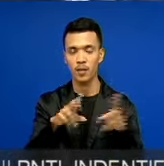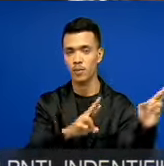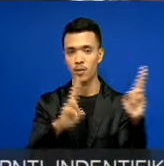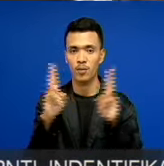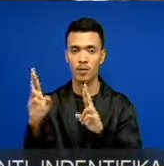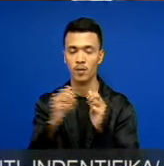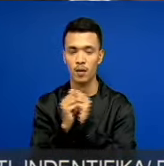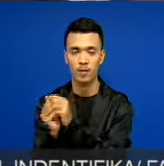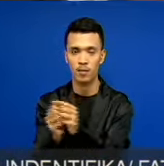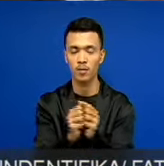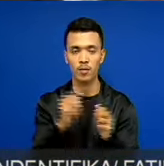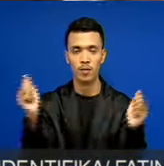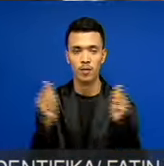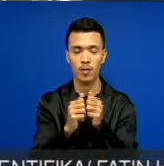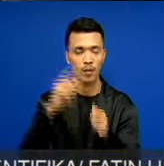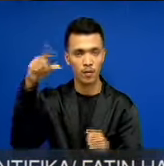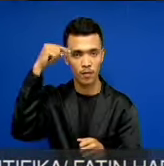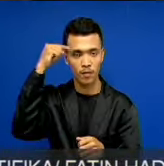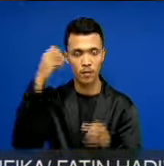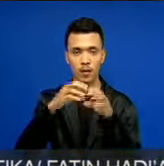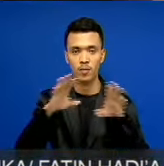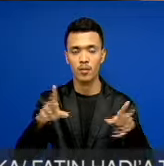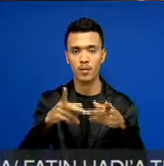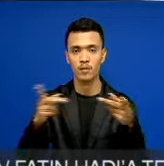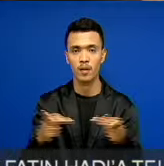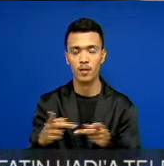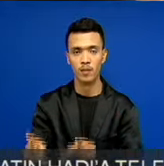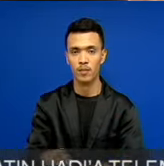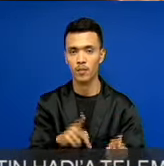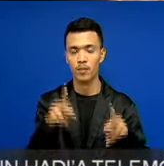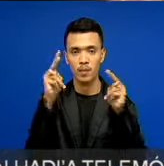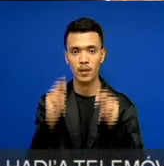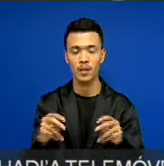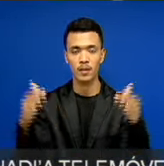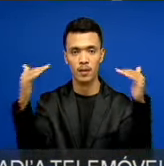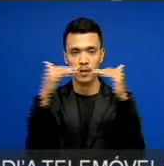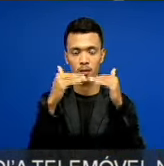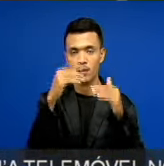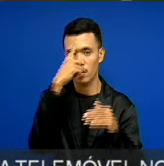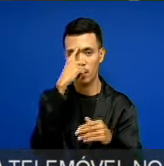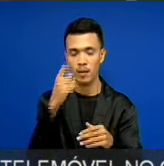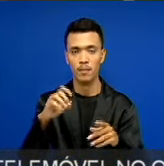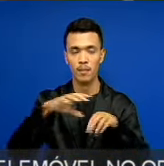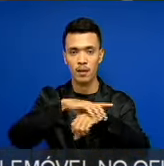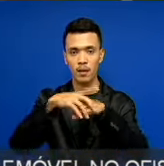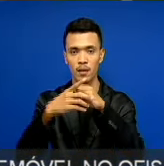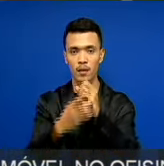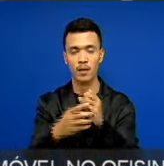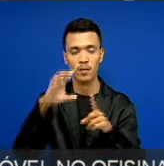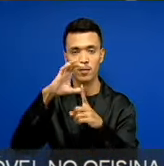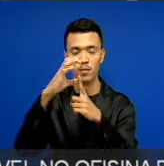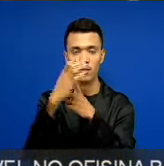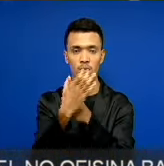atu husi ke espaço público, mai be husu halo diálogo tambarai erança. Ita tengi be halo diálogo lai tamba